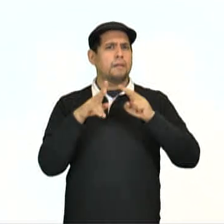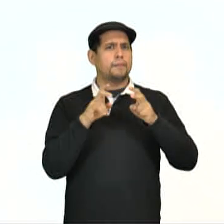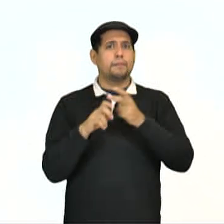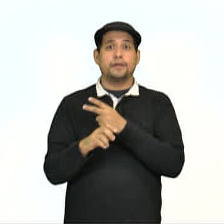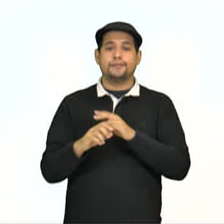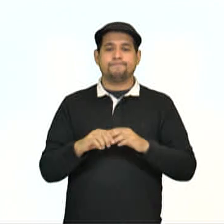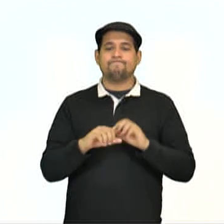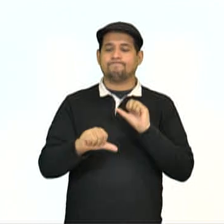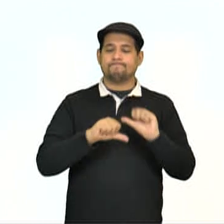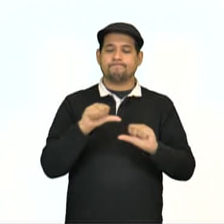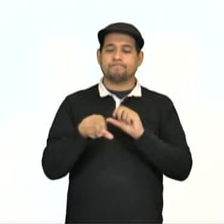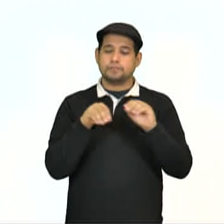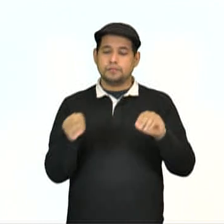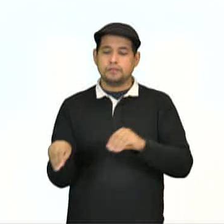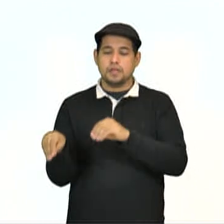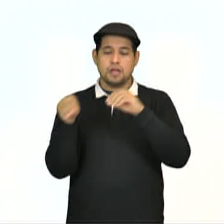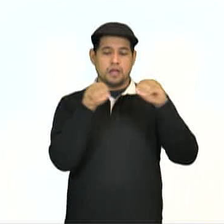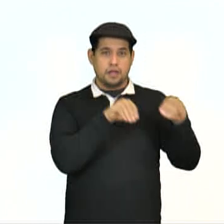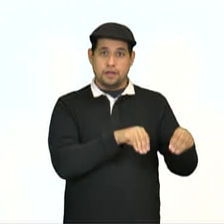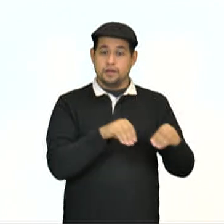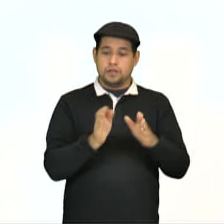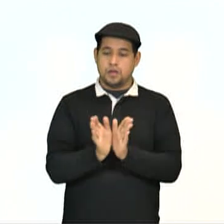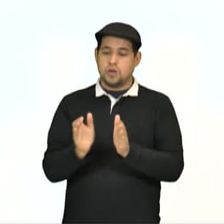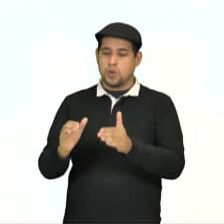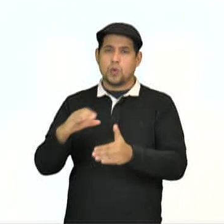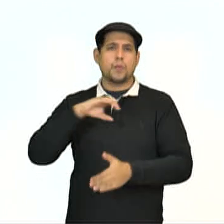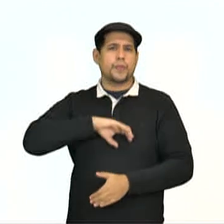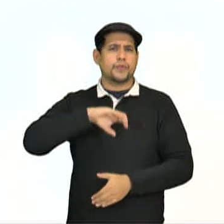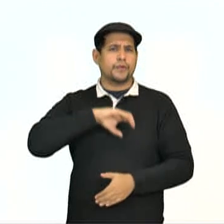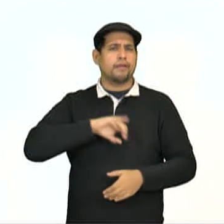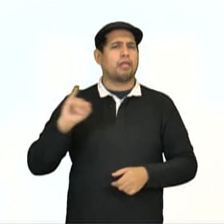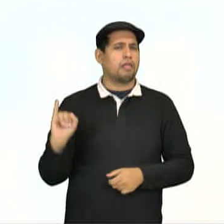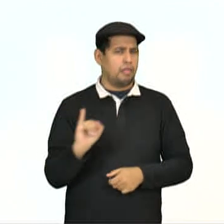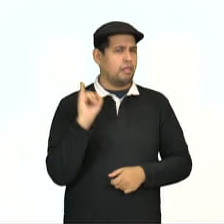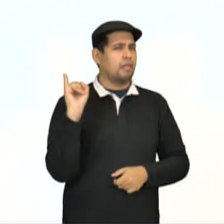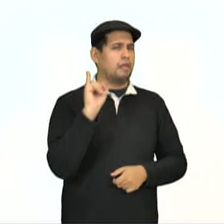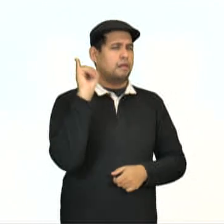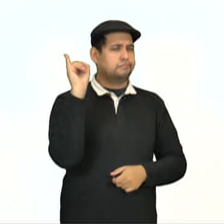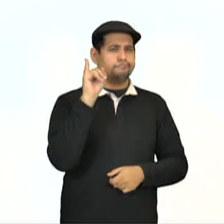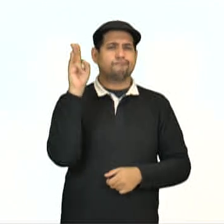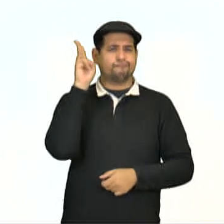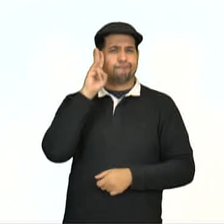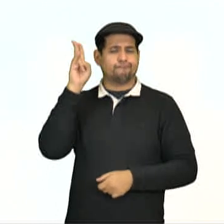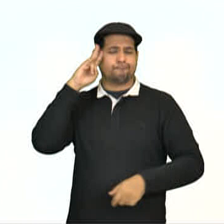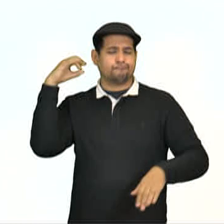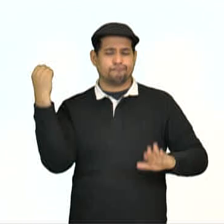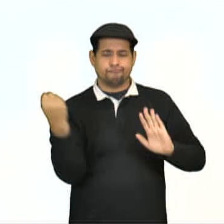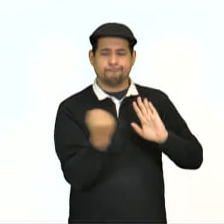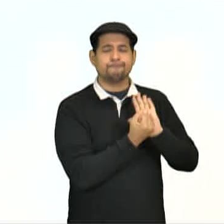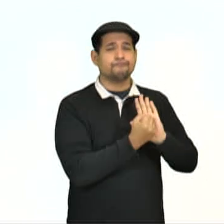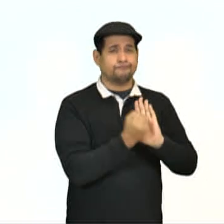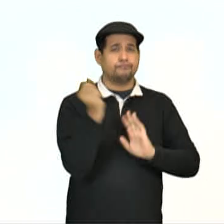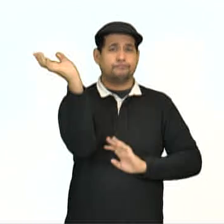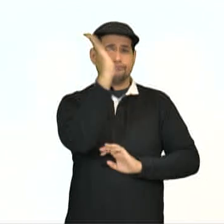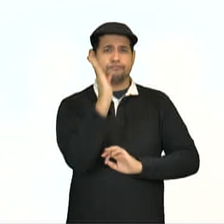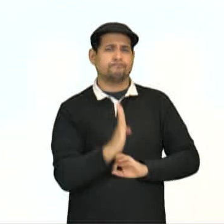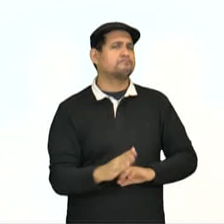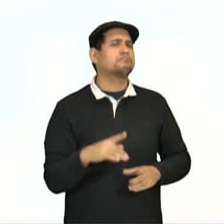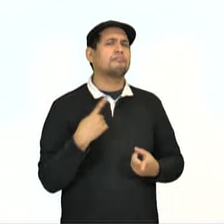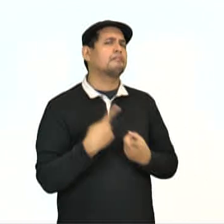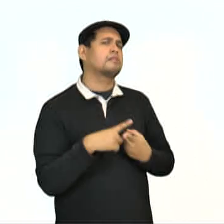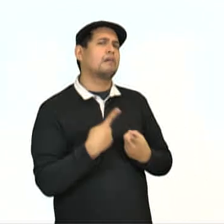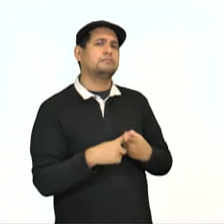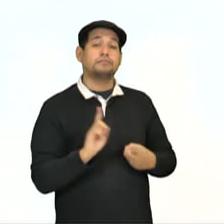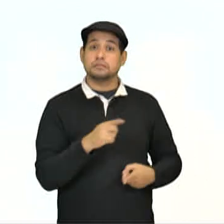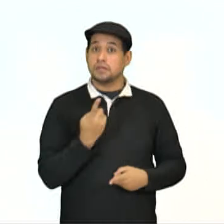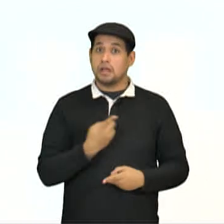a transferência da corte portuguesa é de uma grande importância na história do Brasil. Isso porque a